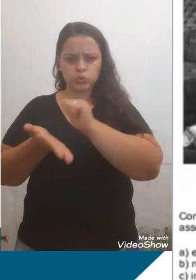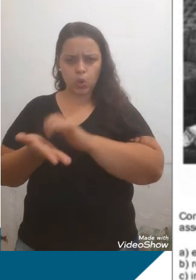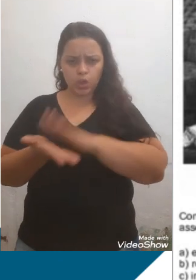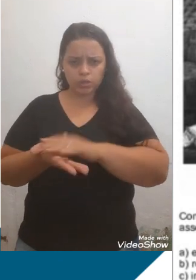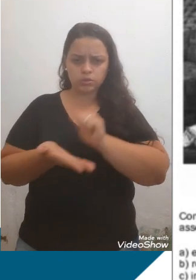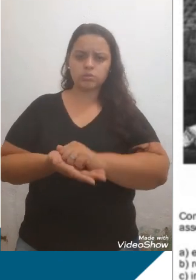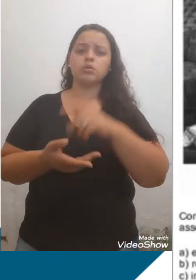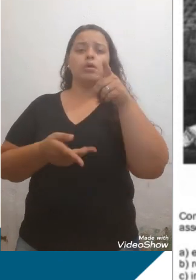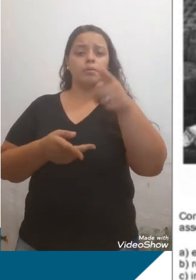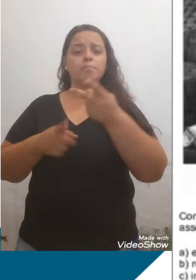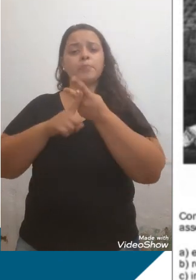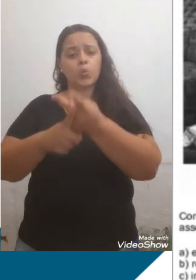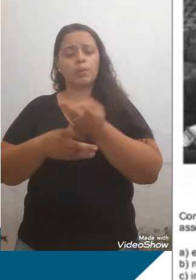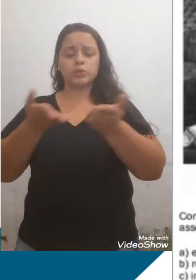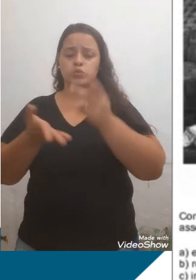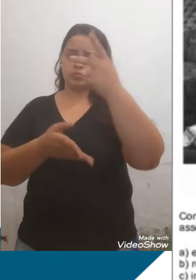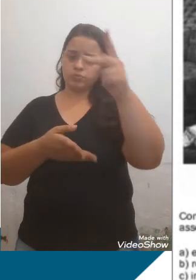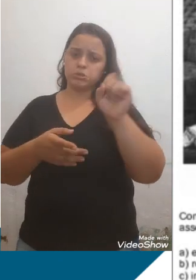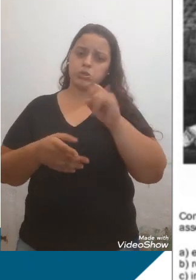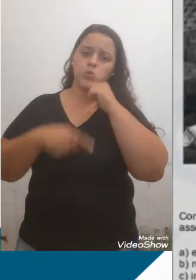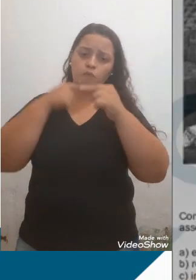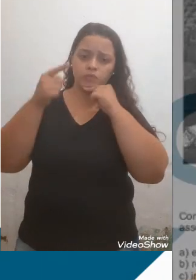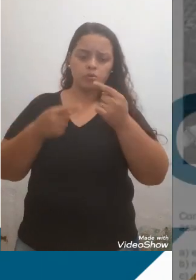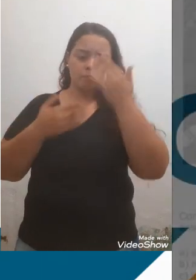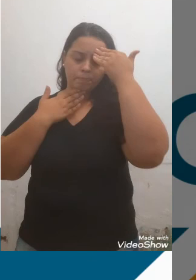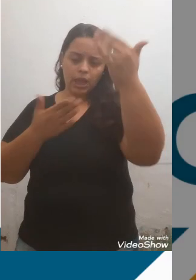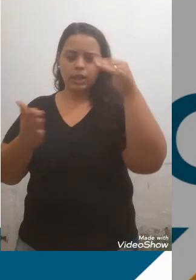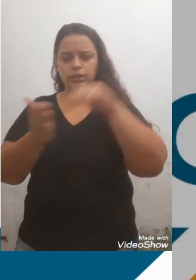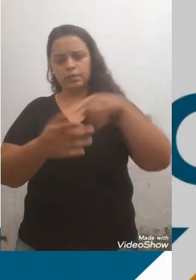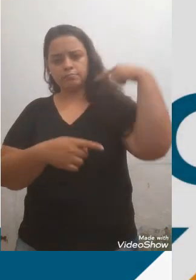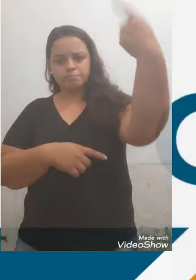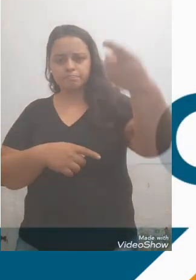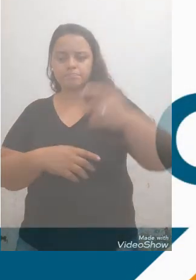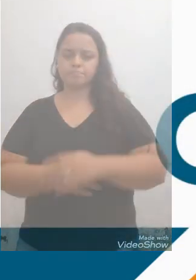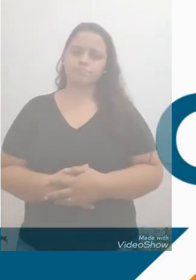com o mediador de história do polo de vocês, ok? Obrigada e até a próxima!